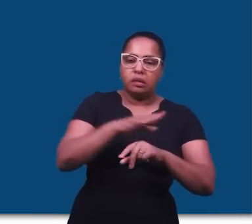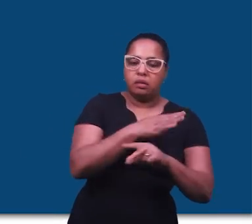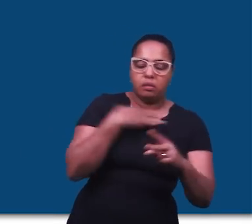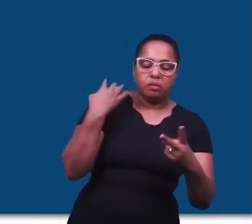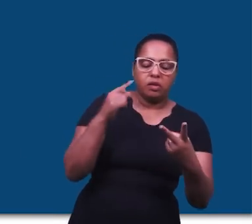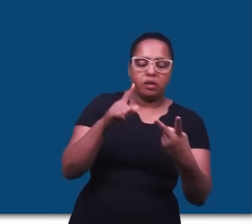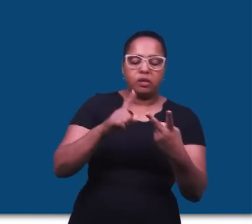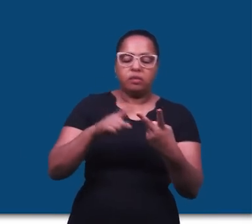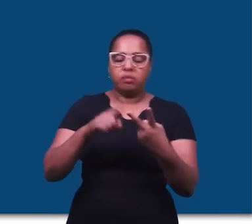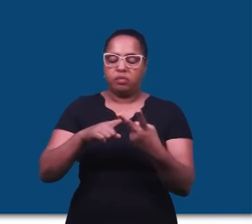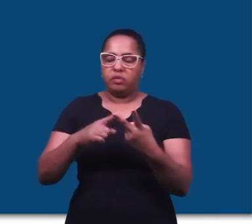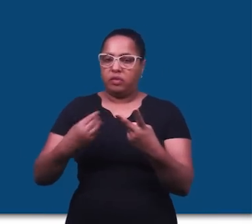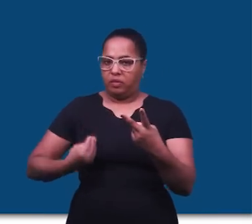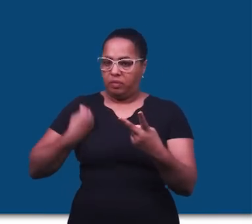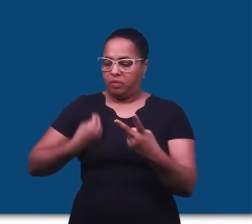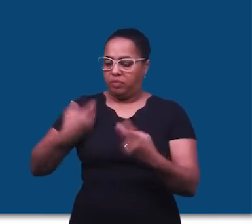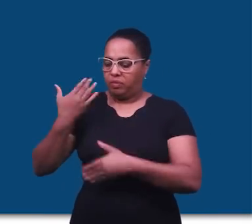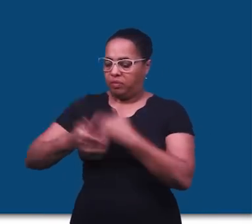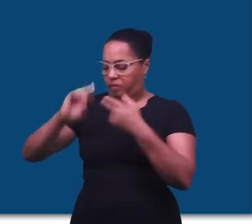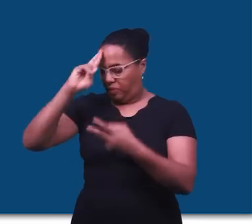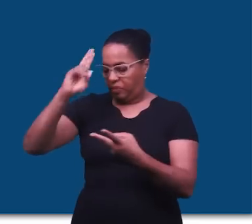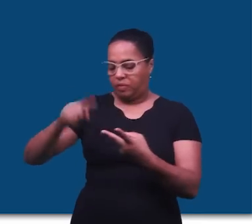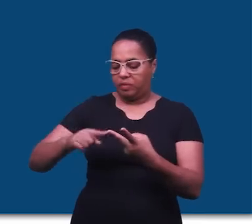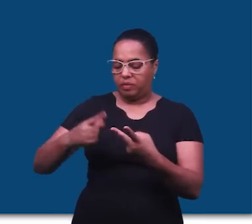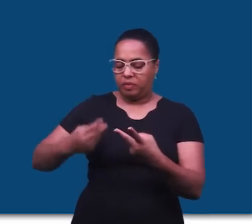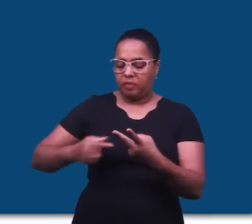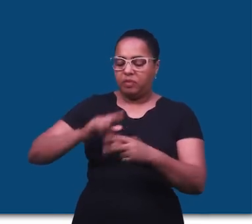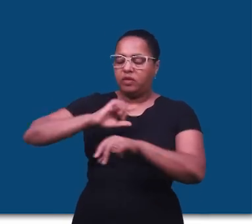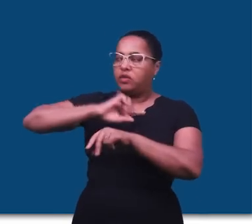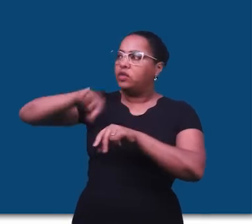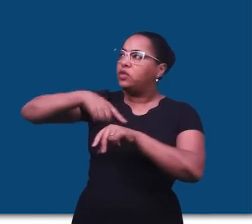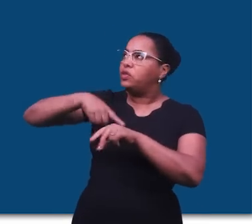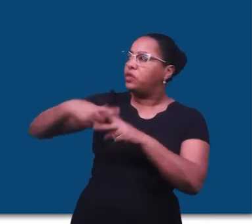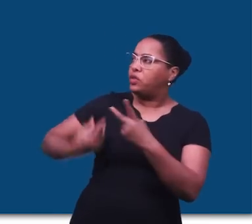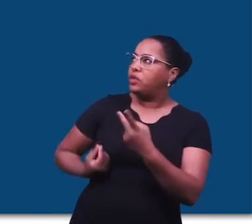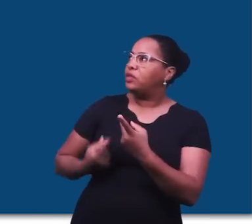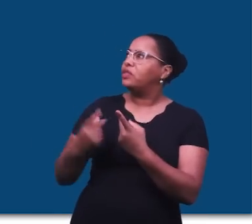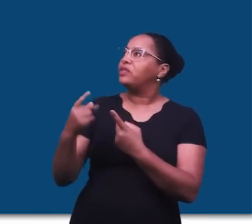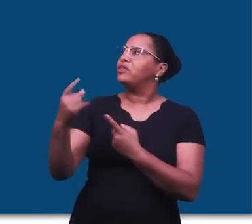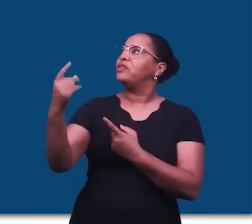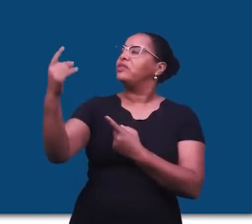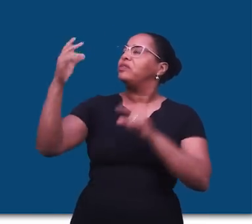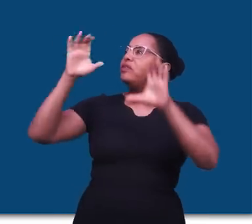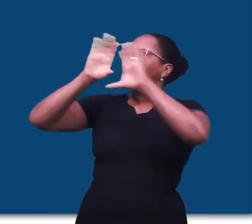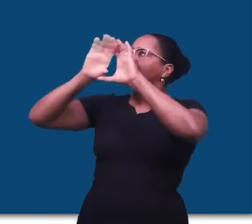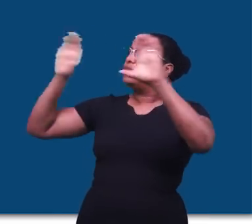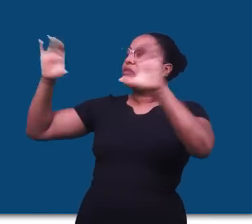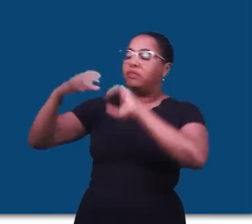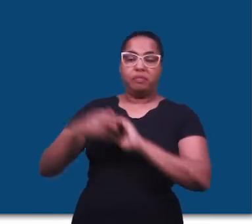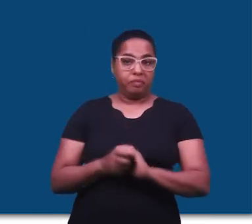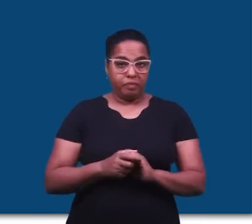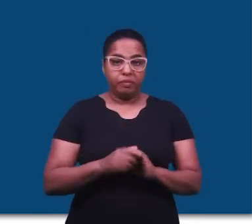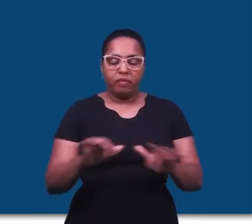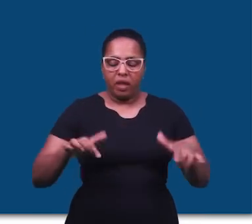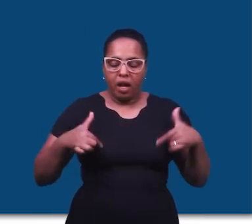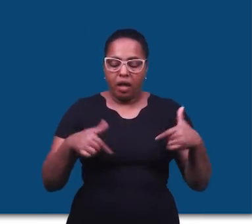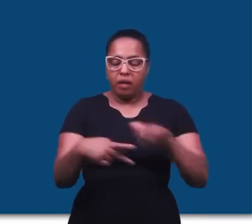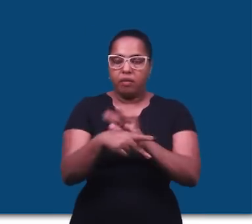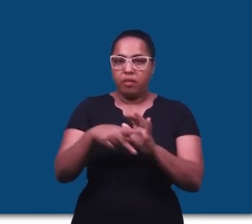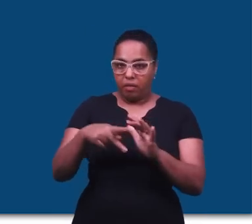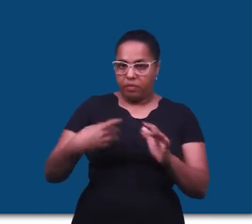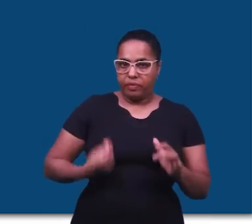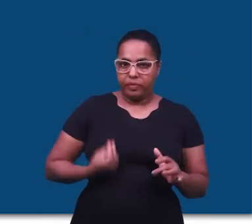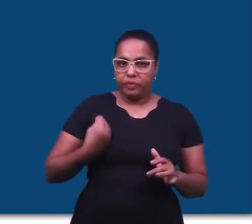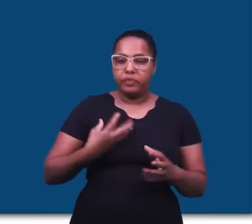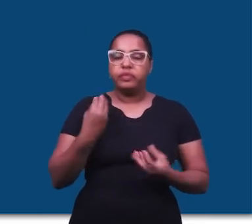mas temos uma outra vida em Jesus, que nós contamos o tempo para a eternidade, para a vida eterna. E essa ação